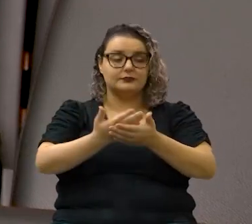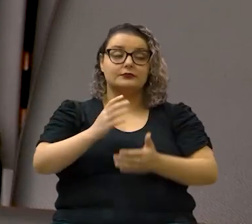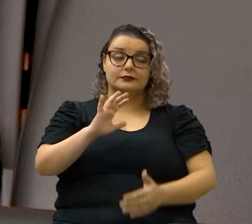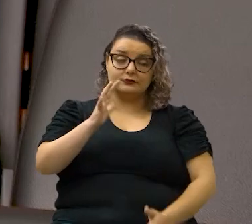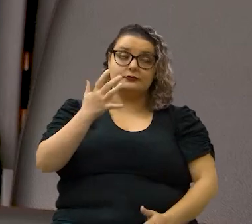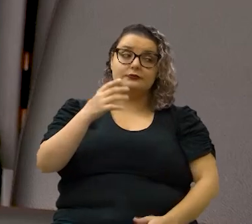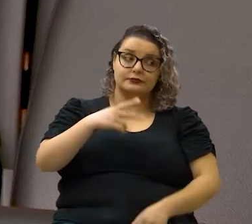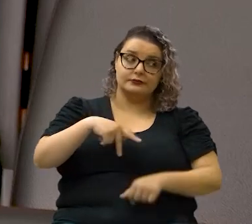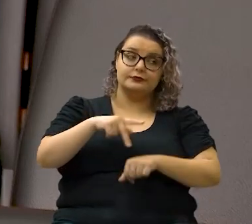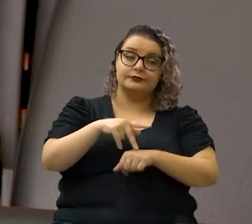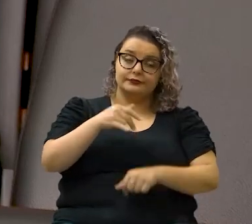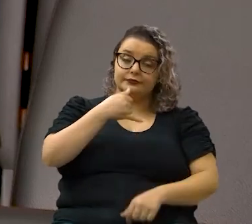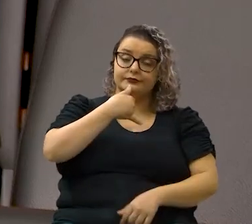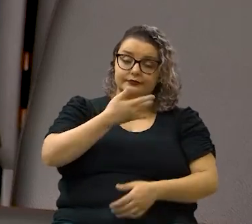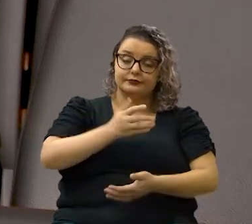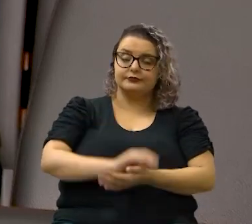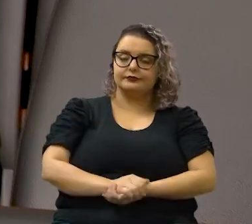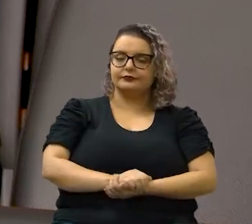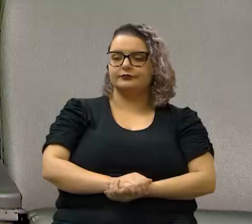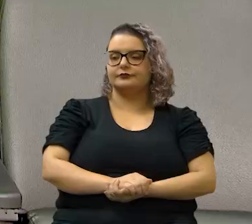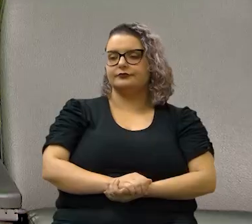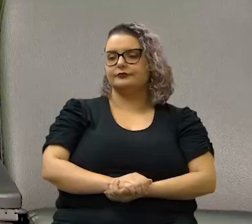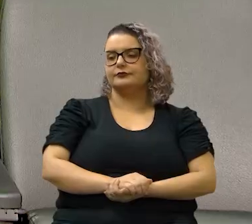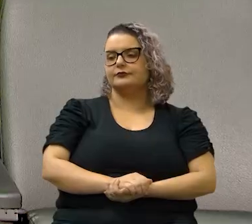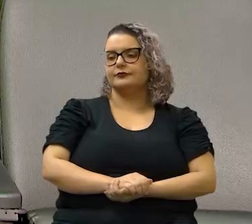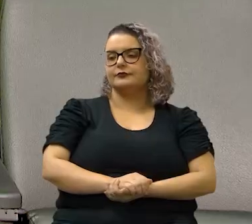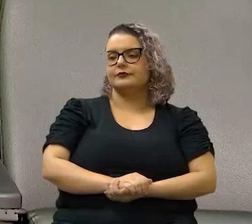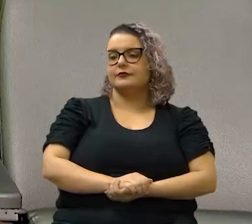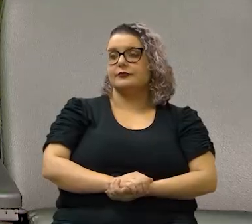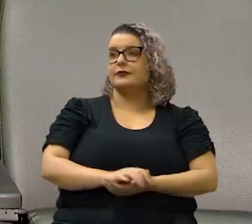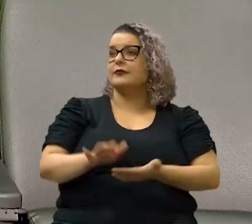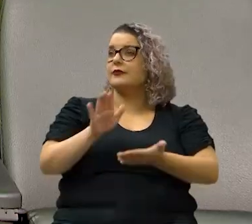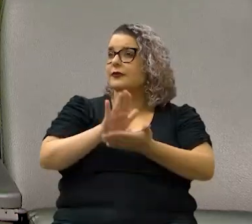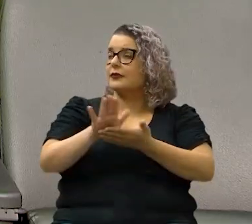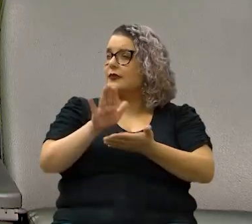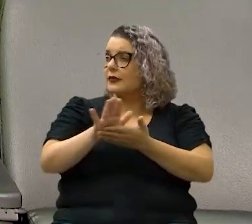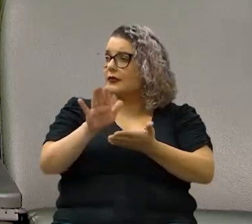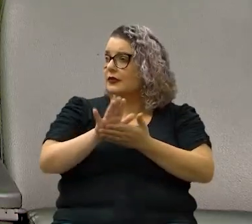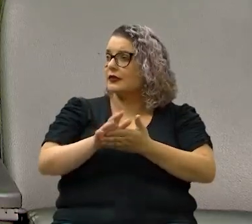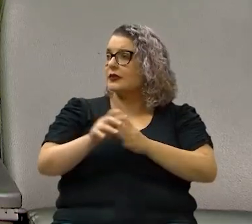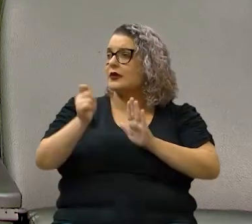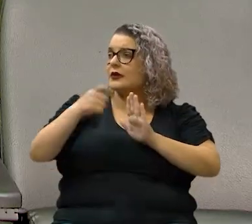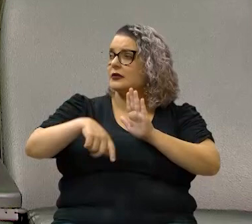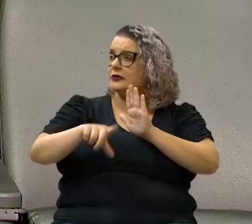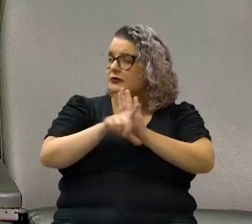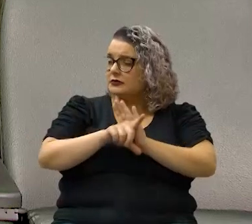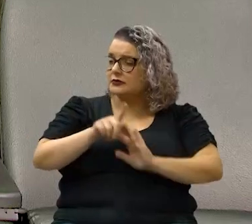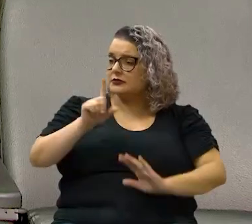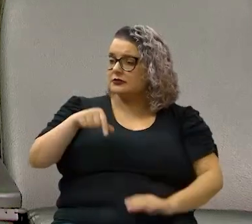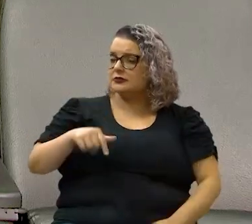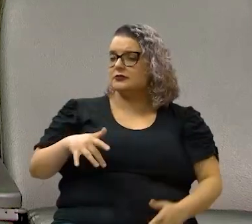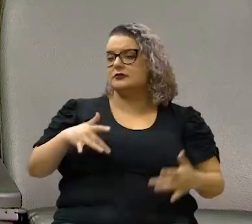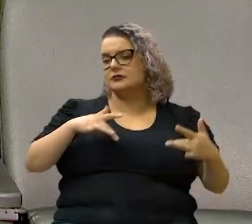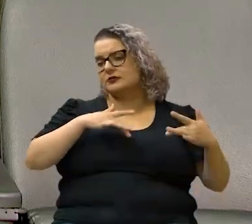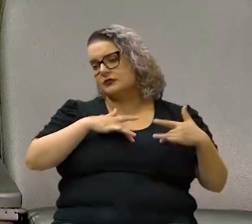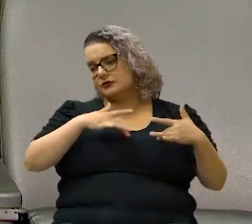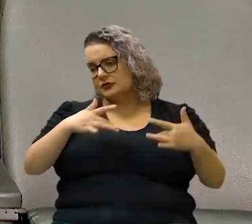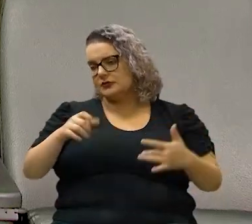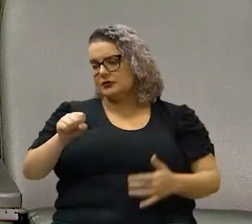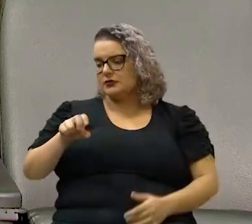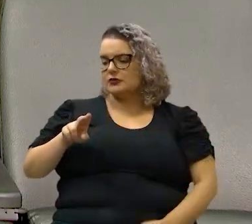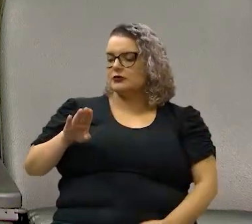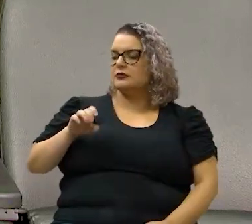que tem acontecido muito no nosso país, infelizmente. As despesas decorrentes da execução desta lei correrão por conta de